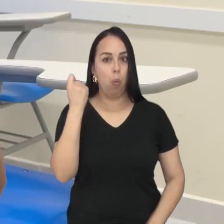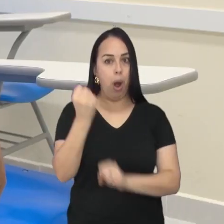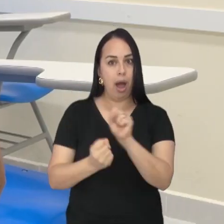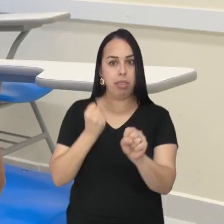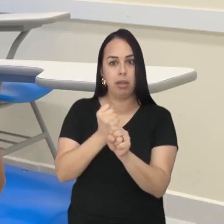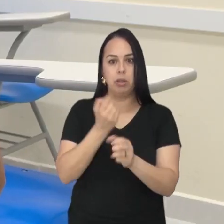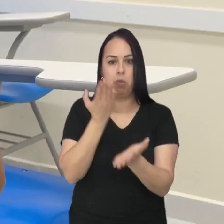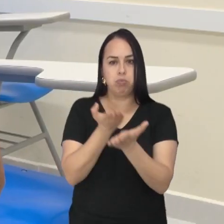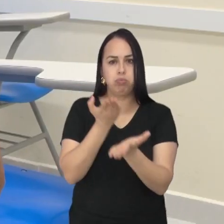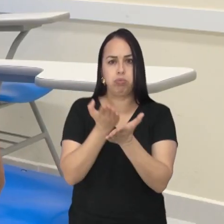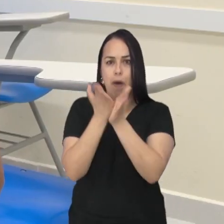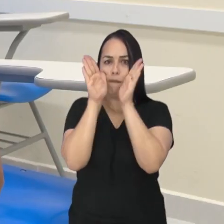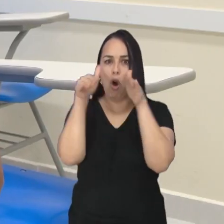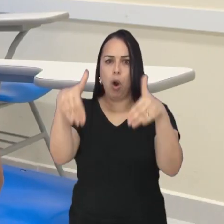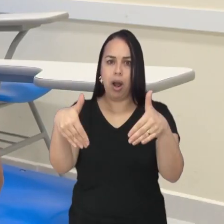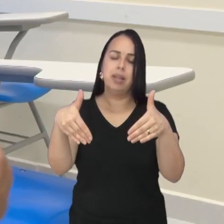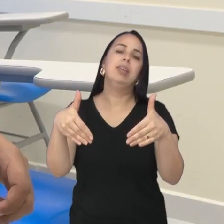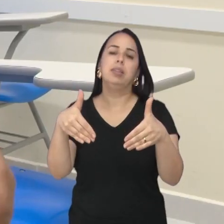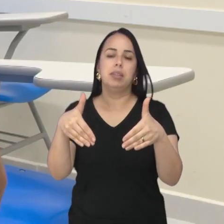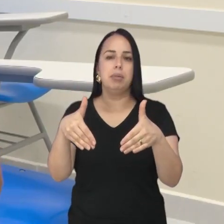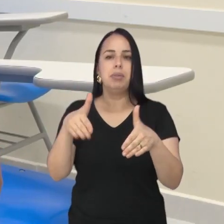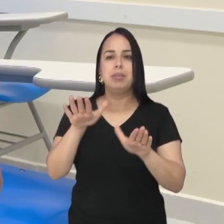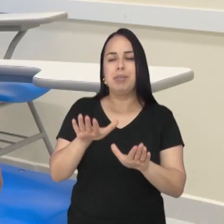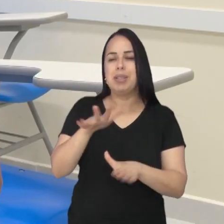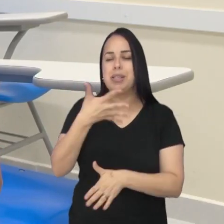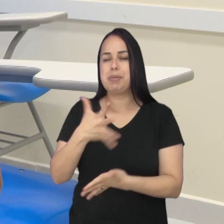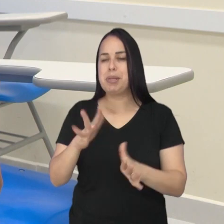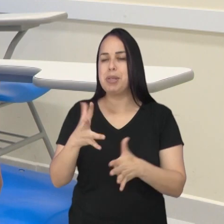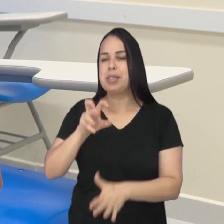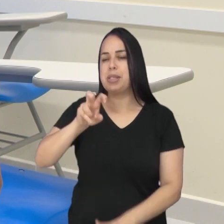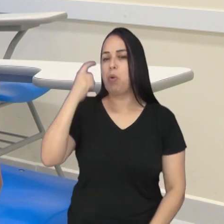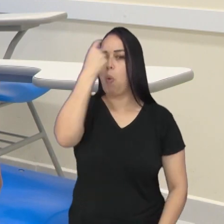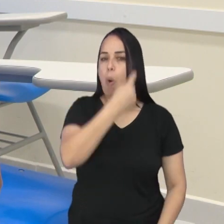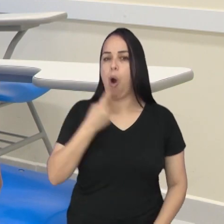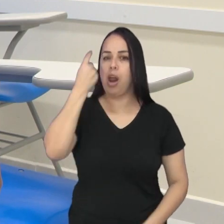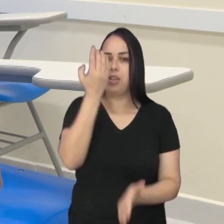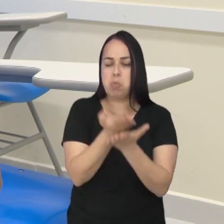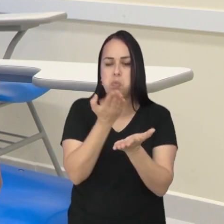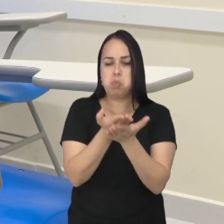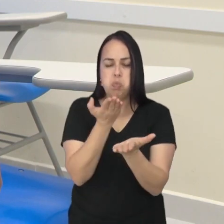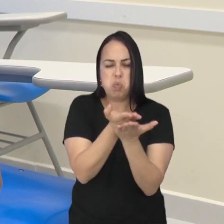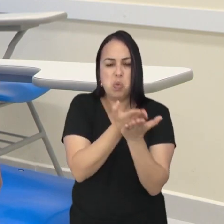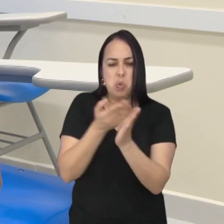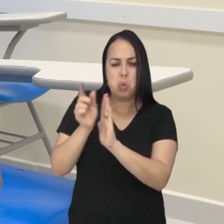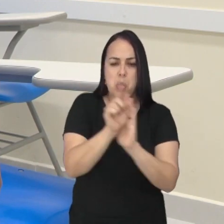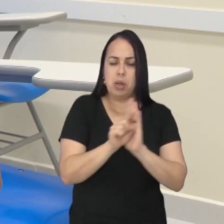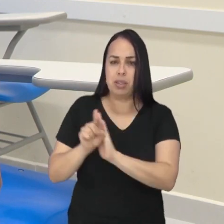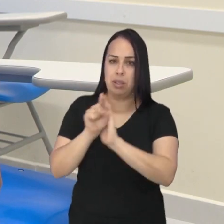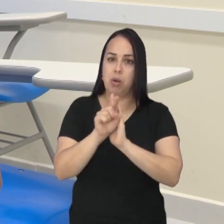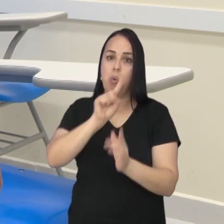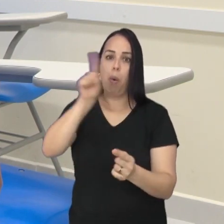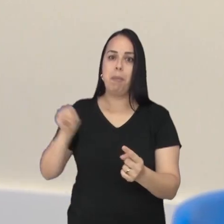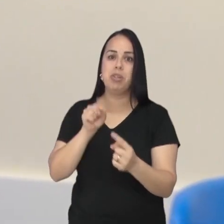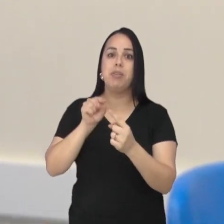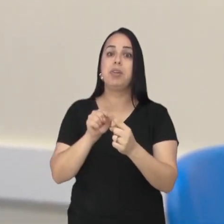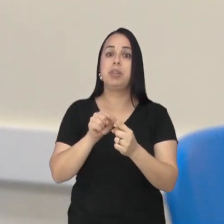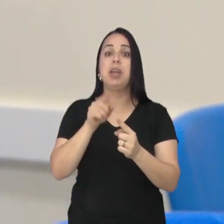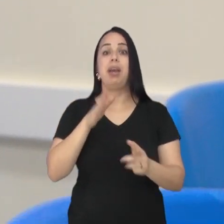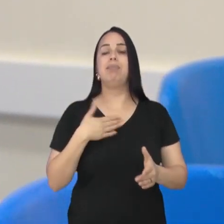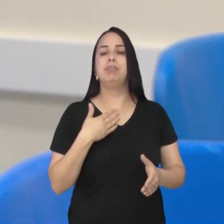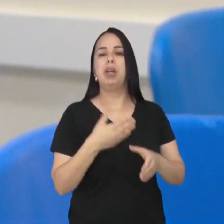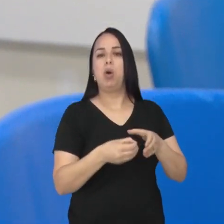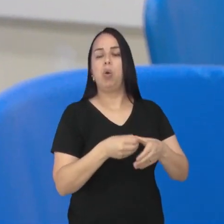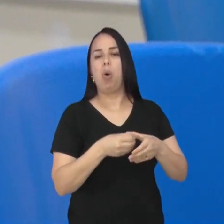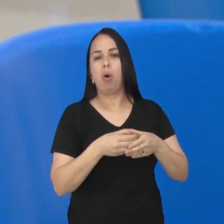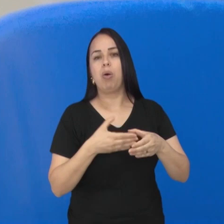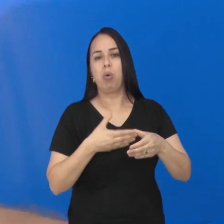um ano, o José se dedica somente aos estudos. São pelo menos 5 horas por dia debruçado sobre o caderno. O objetivo agora